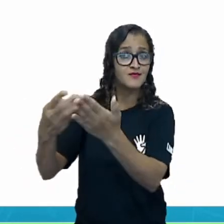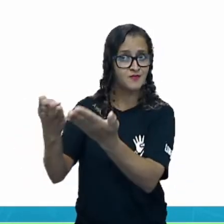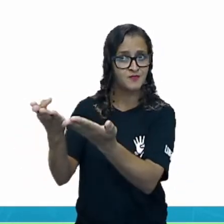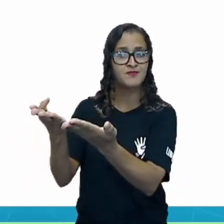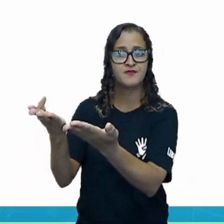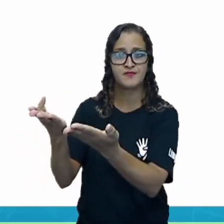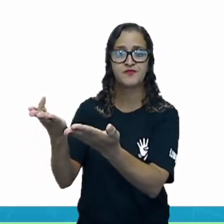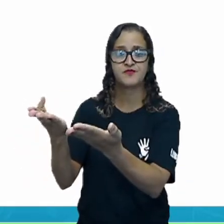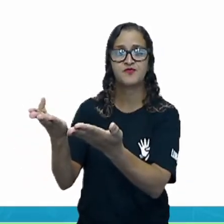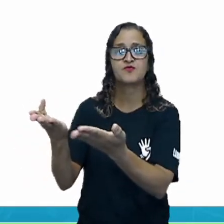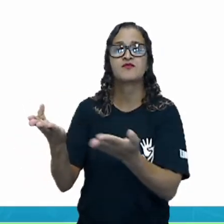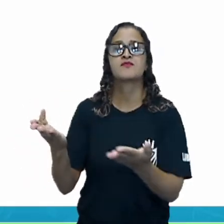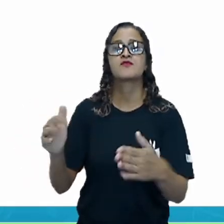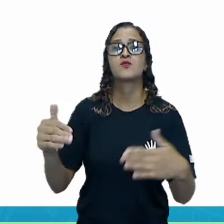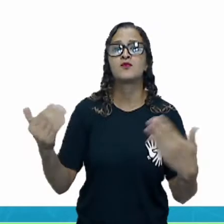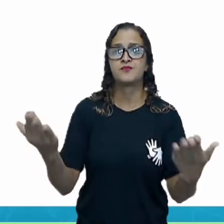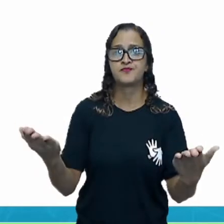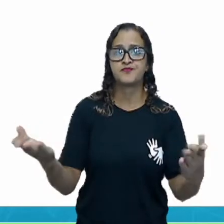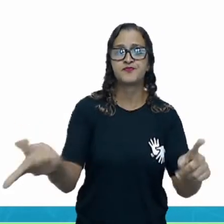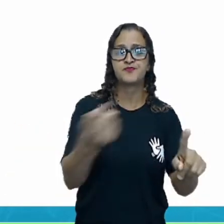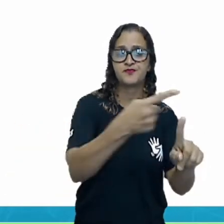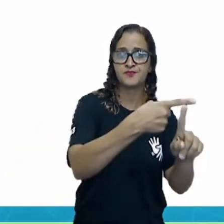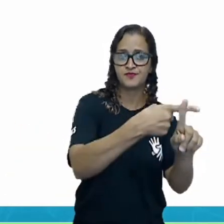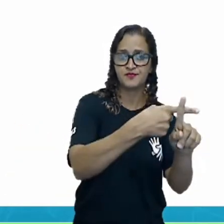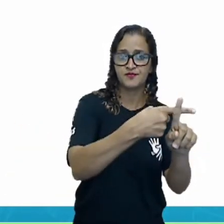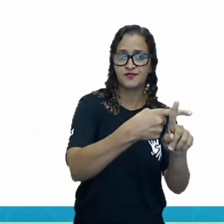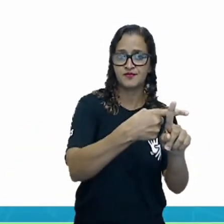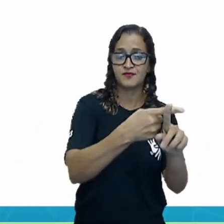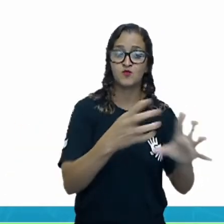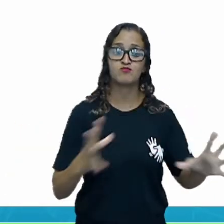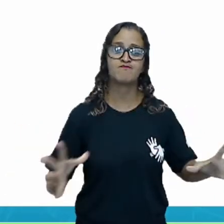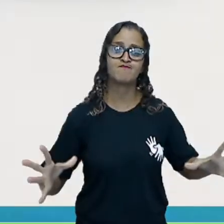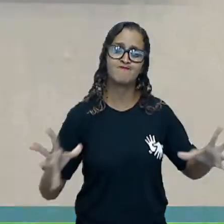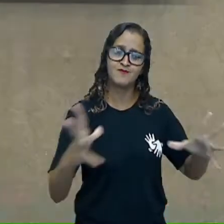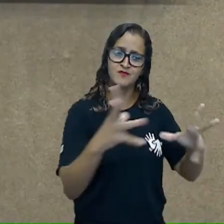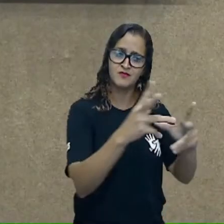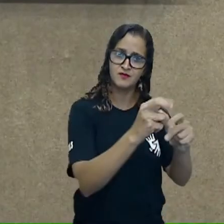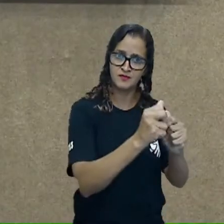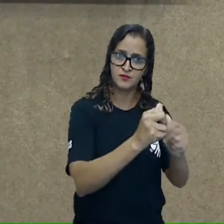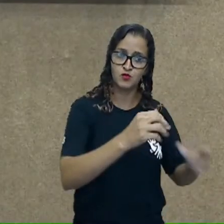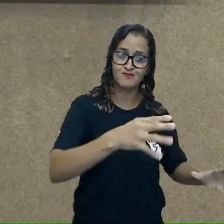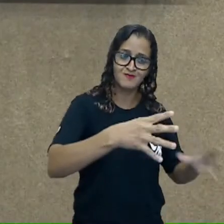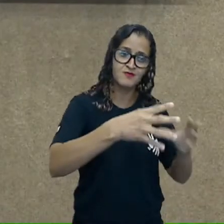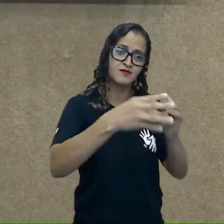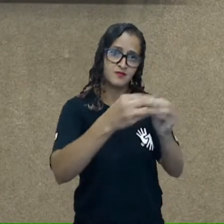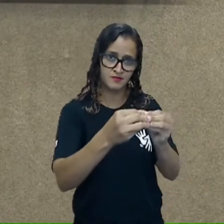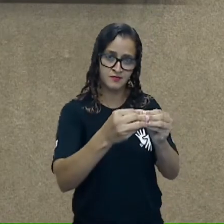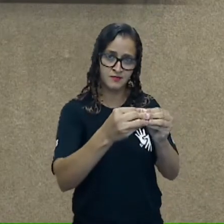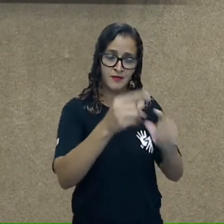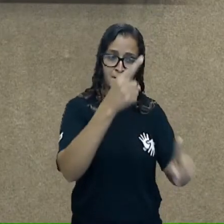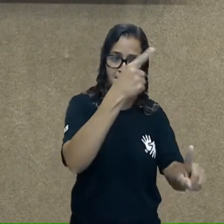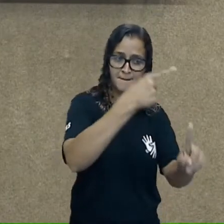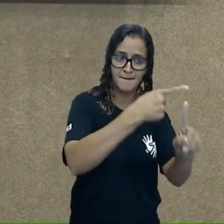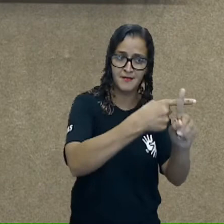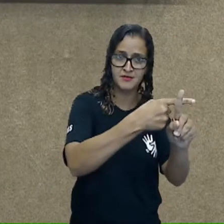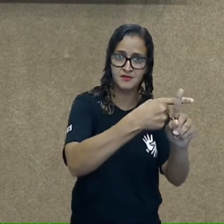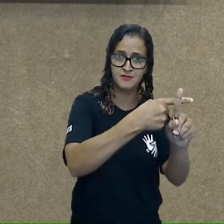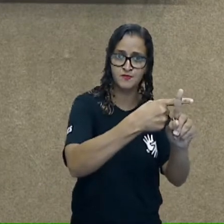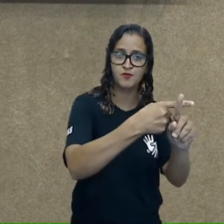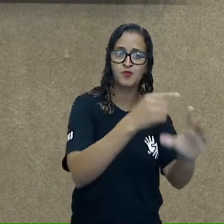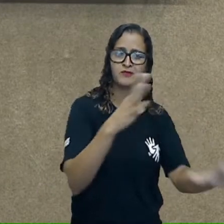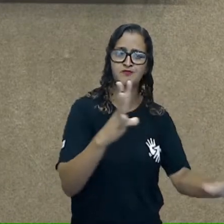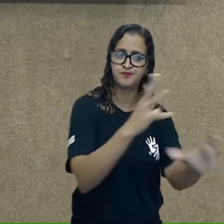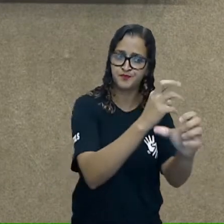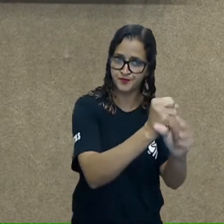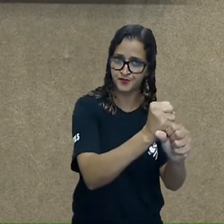tracinho. Quando é adição, eu vou ganhar. Então, eu vou somar porque eu estou ganhando. Quando é